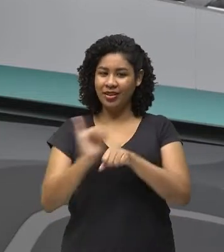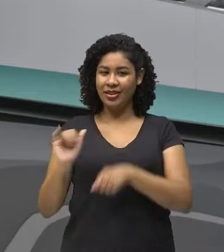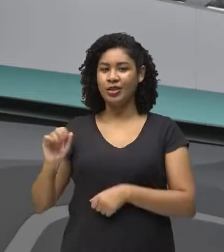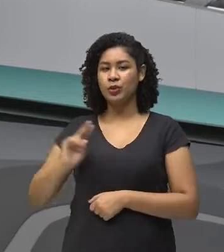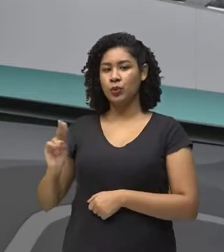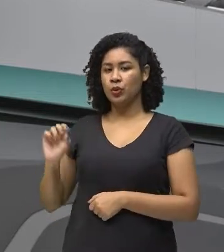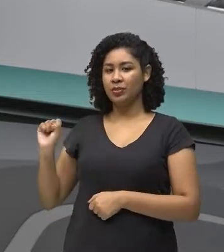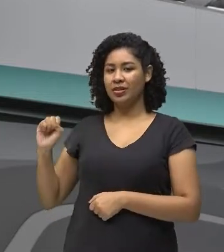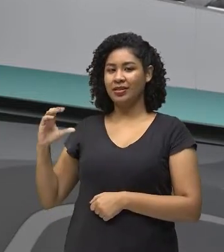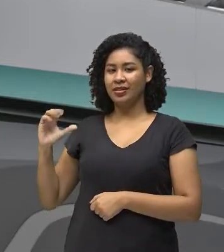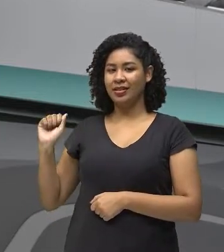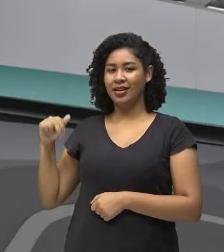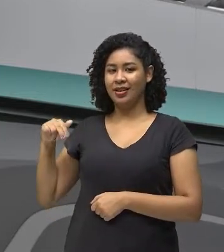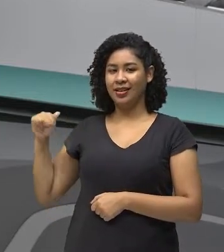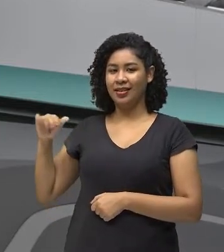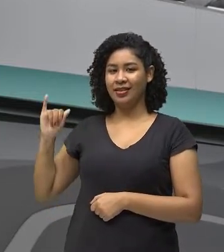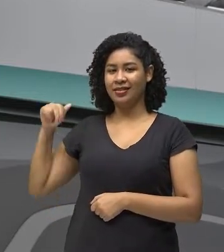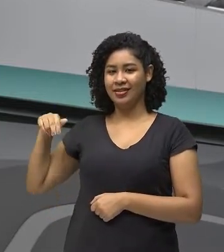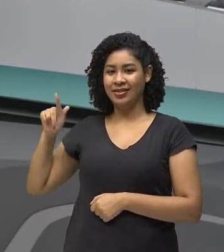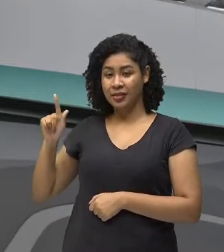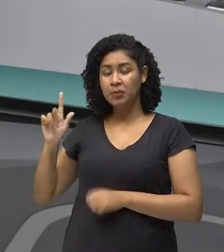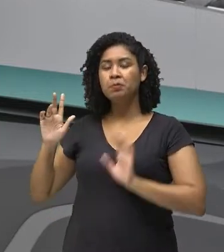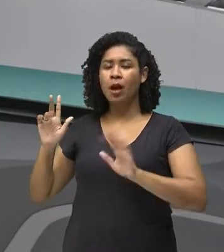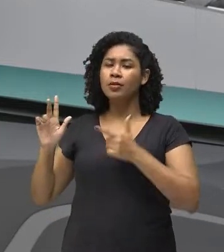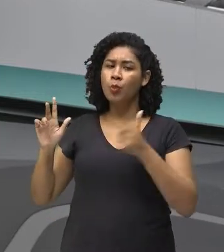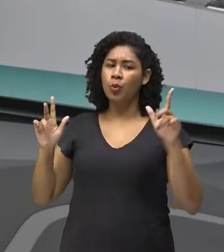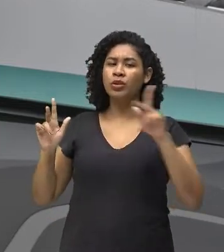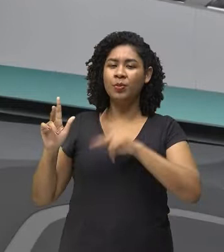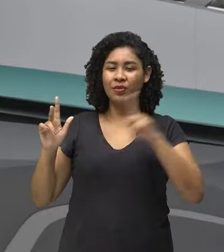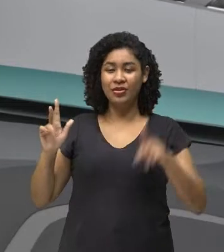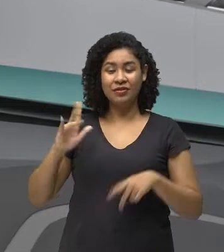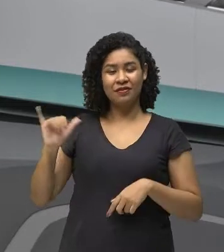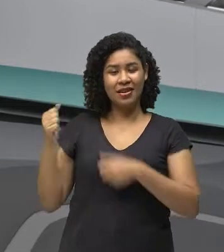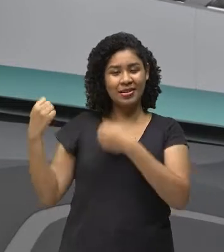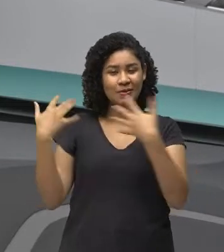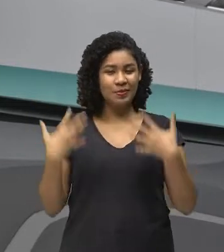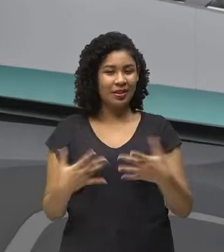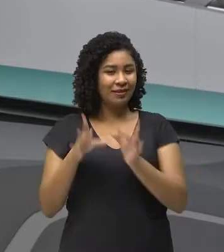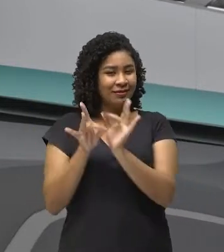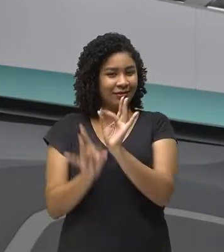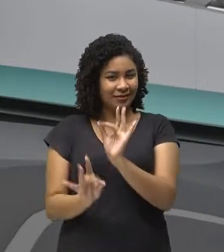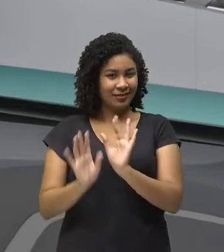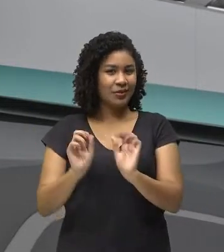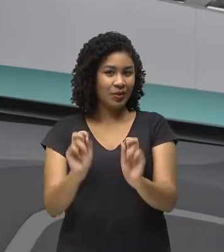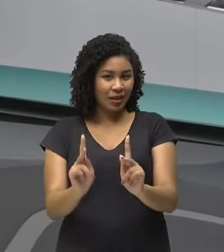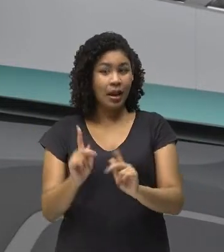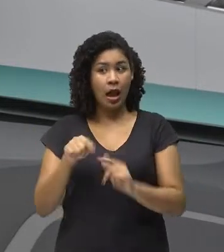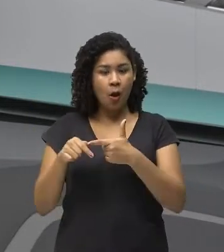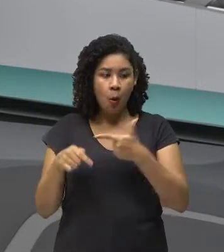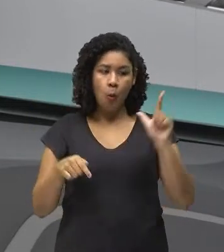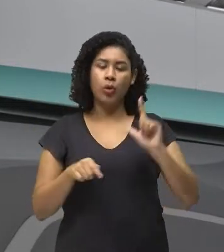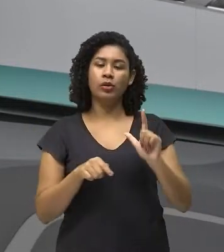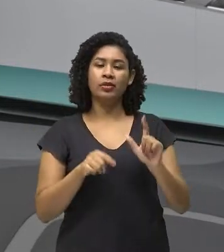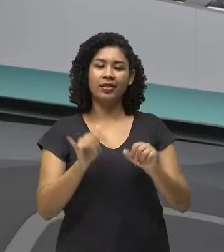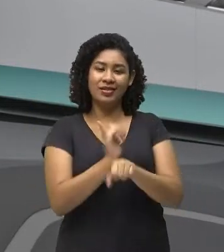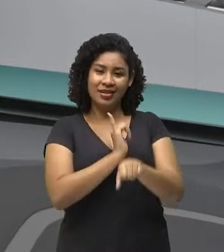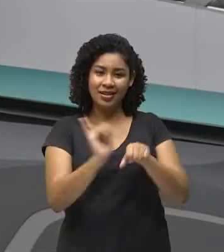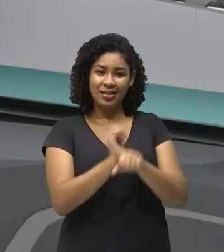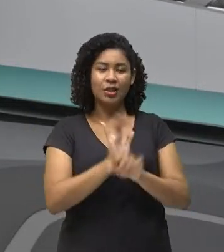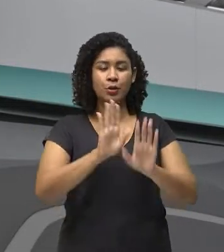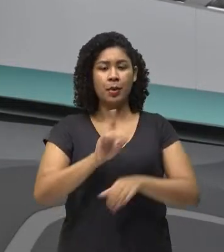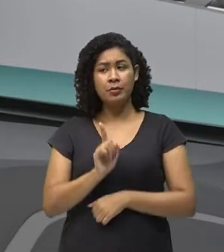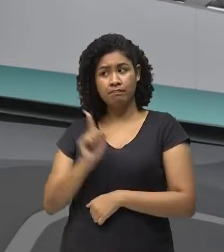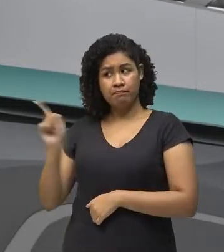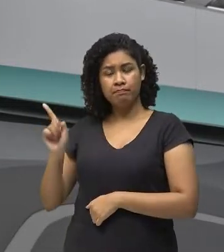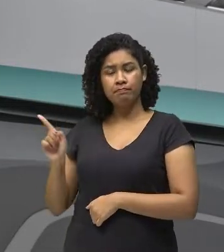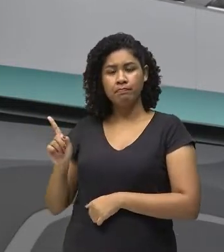teacher Fernanda, certo? Que é uma outra estratégia. Então, esse tipo de leitura que a gente está aprendendo agora, que é o skimming, é